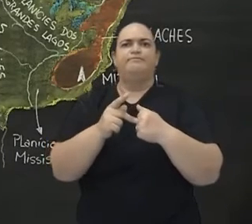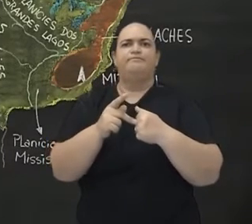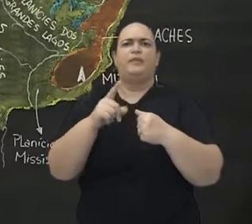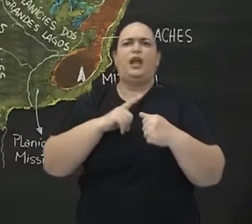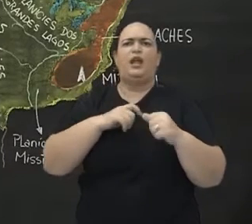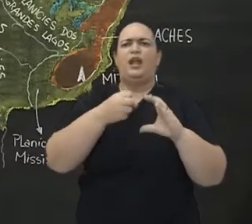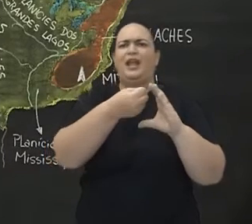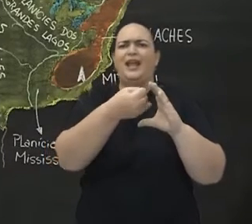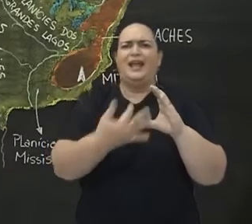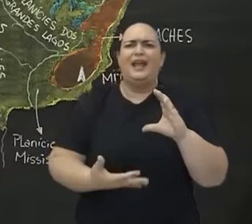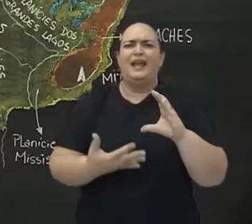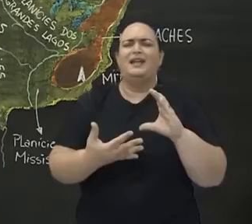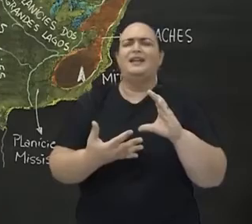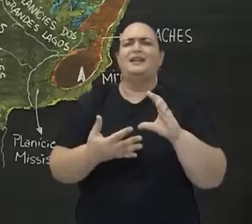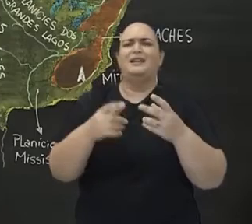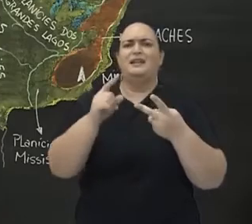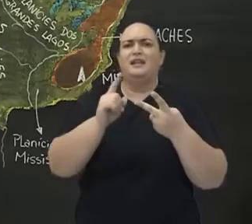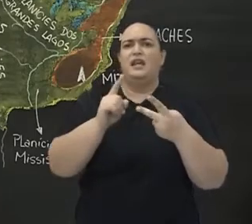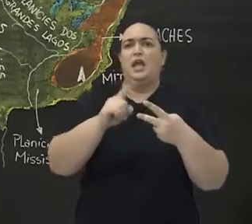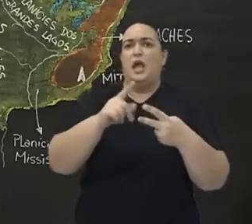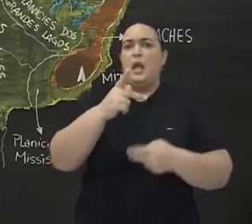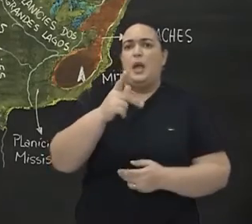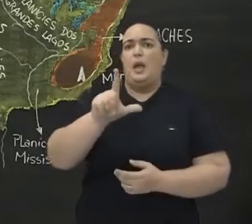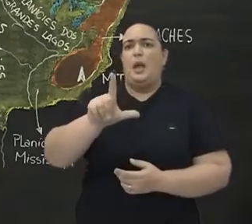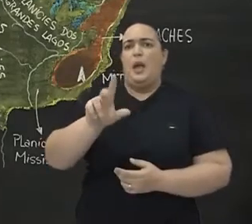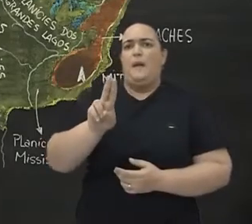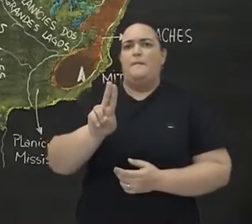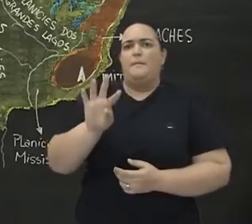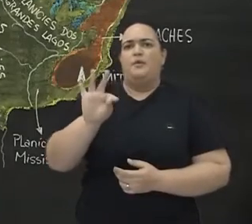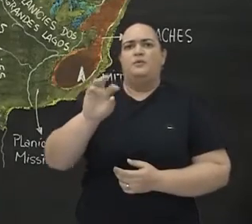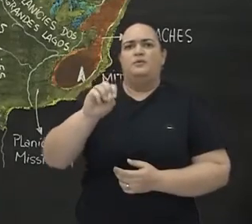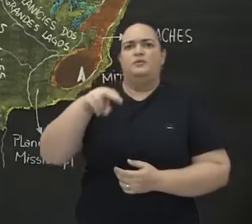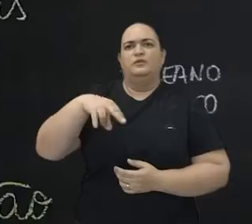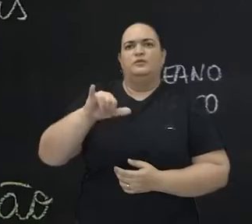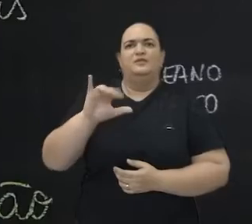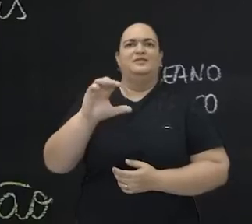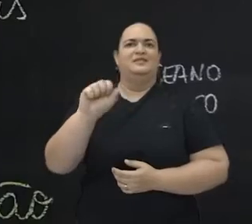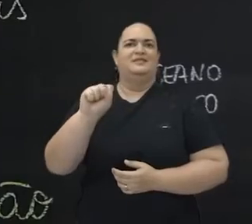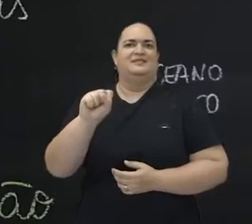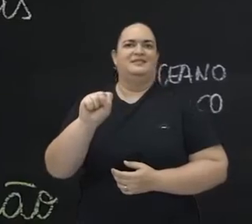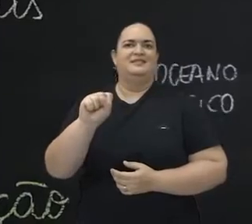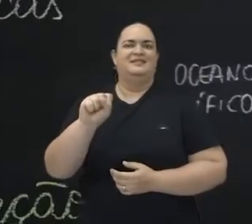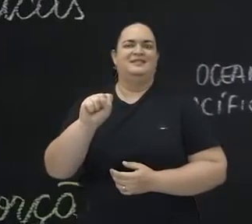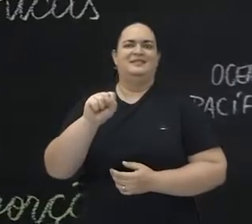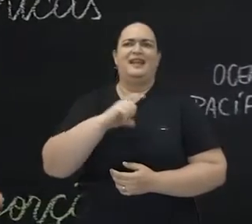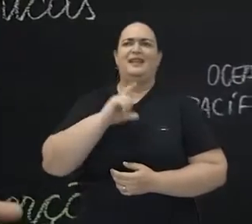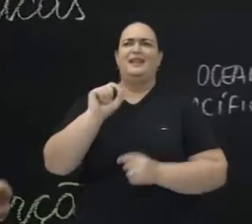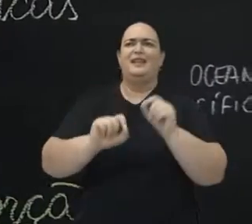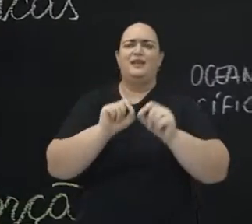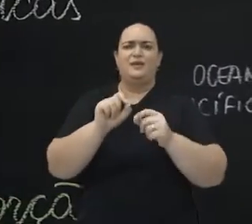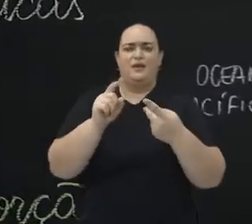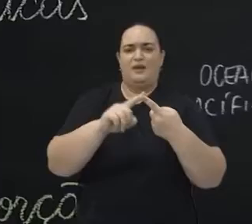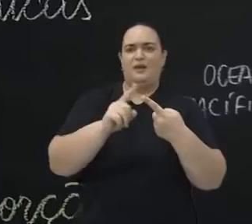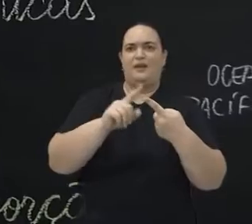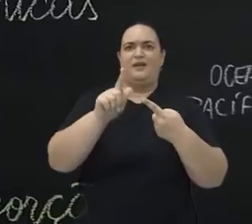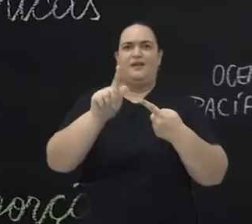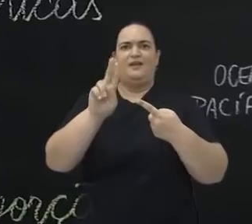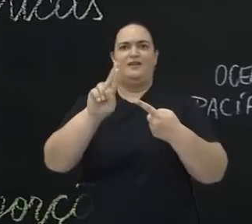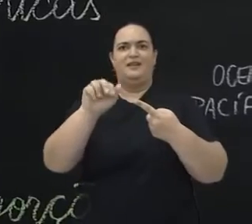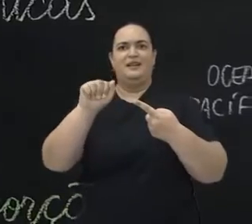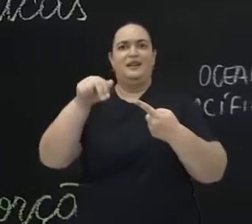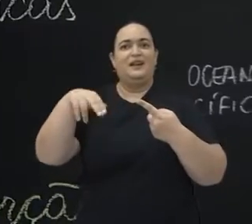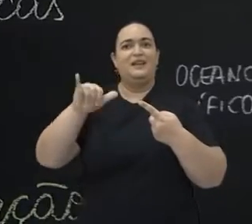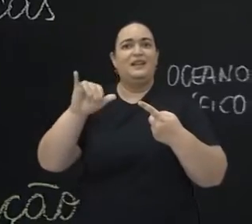características de rochas plutônicas magmáticas, ou seja, elas vão ter formação de granito,